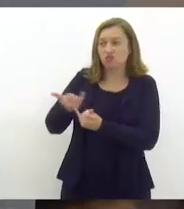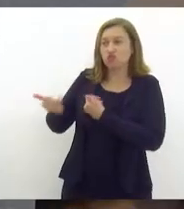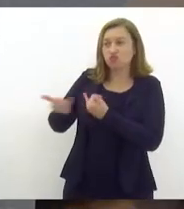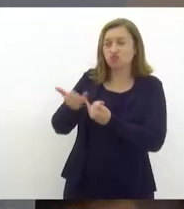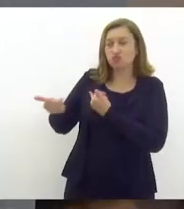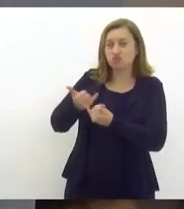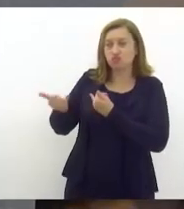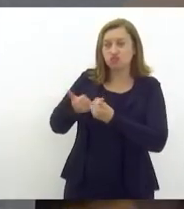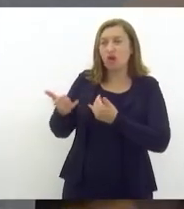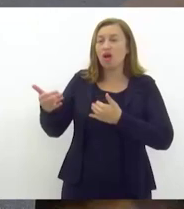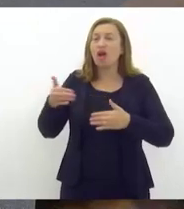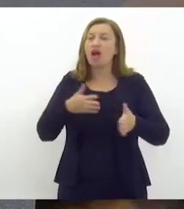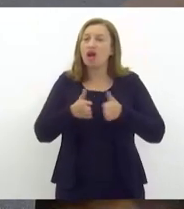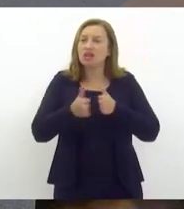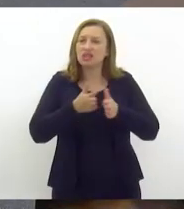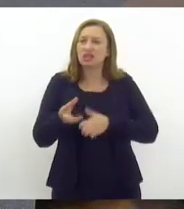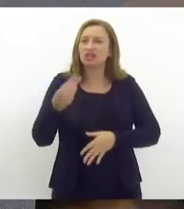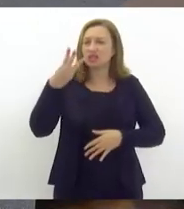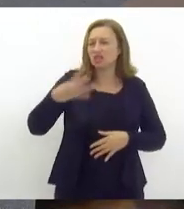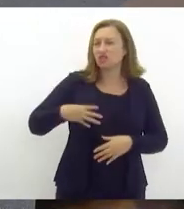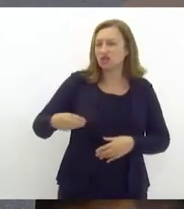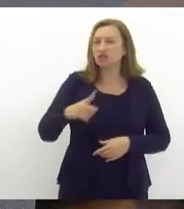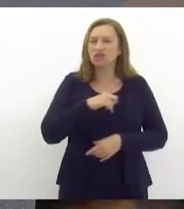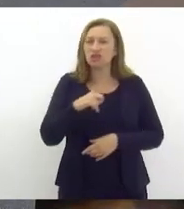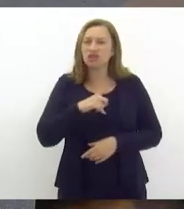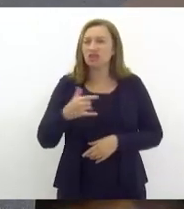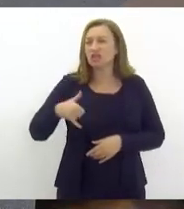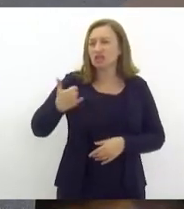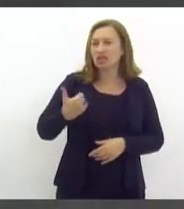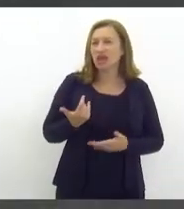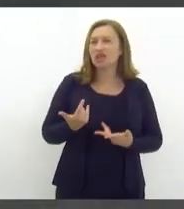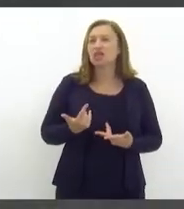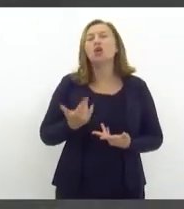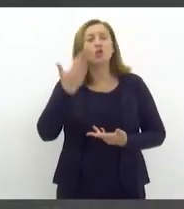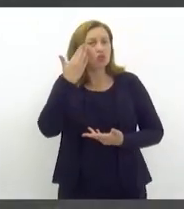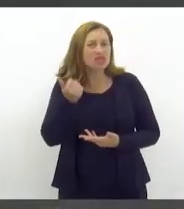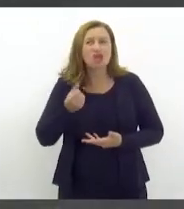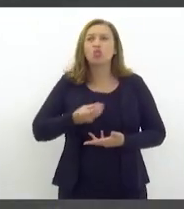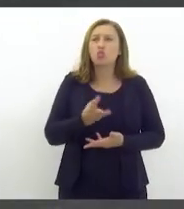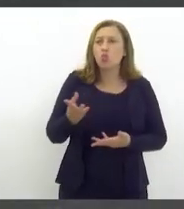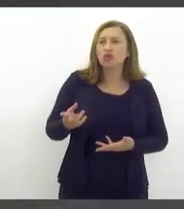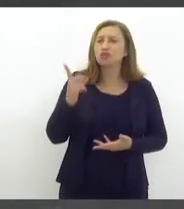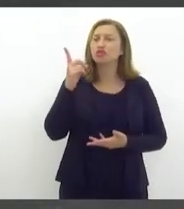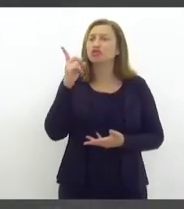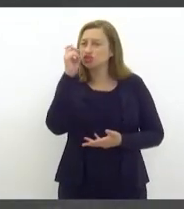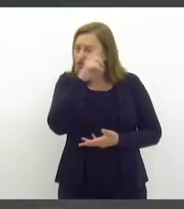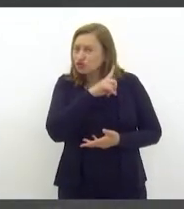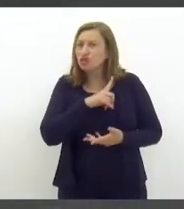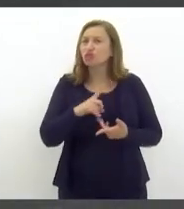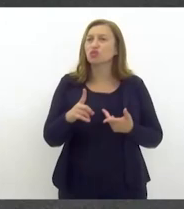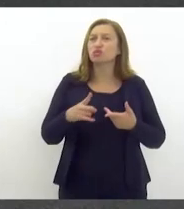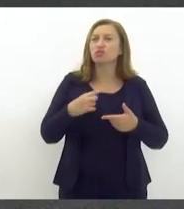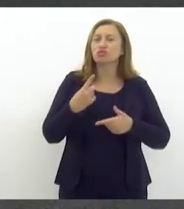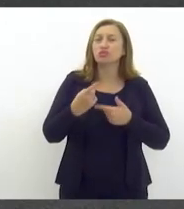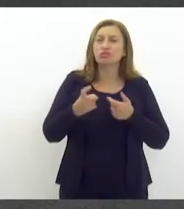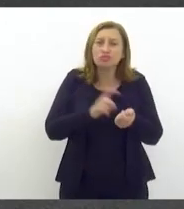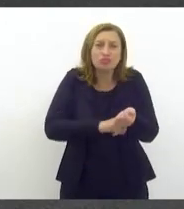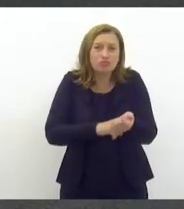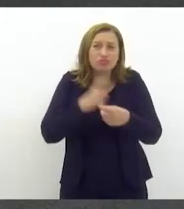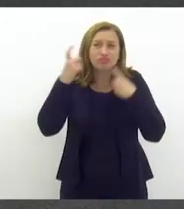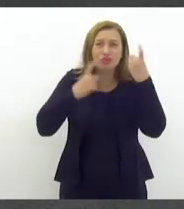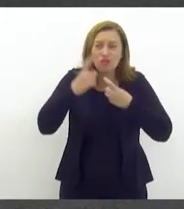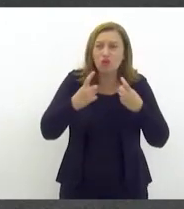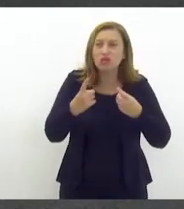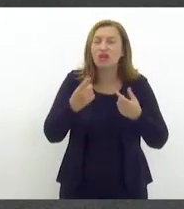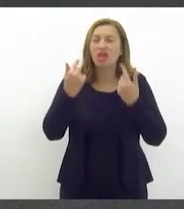muitos jovens, até por conta dos três filhos que eu tenho, nessa idade, e eu sei o quanto que todo mundo fica desesperado. E essa reclamação